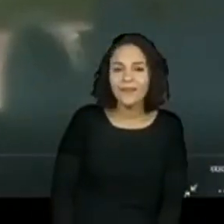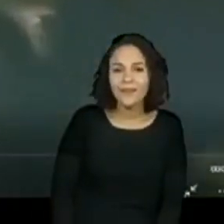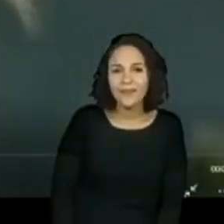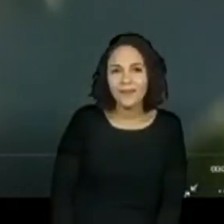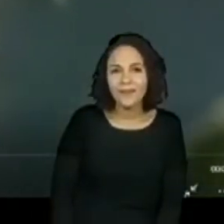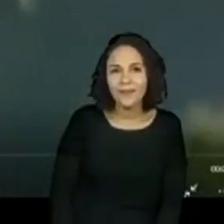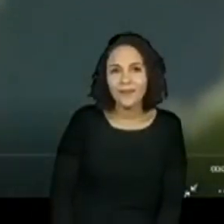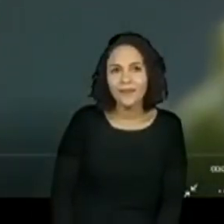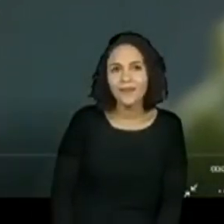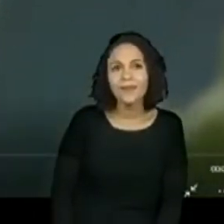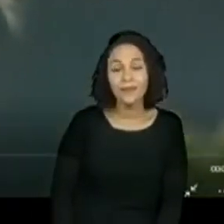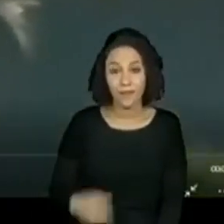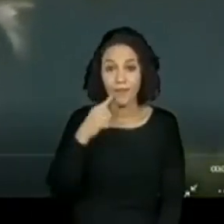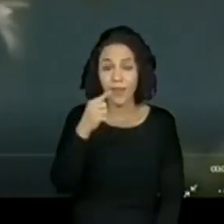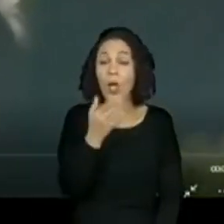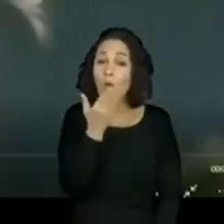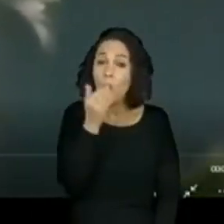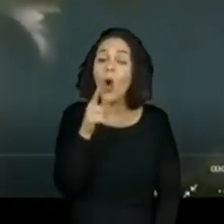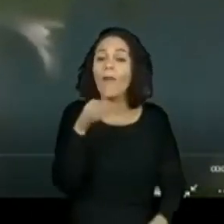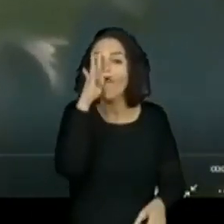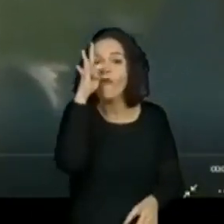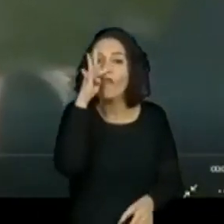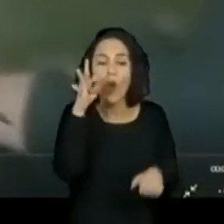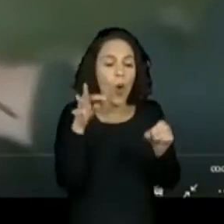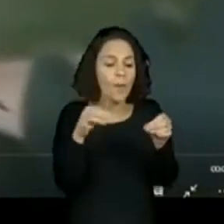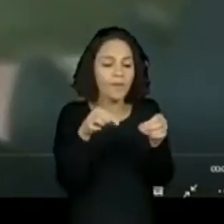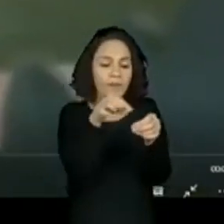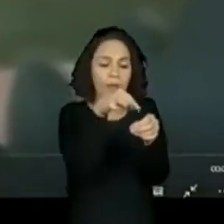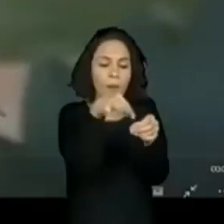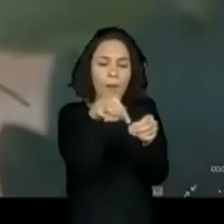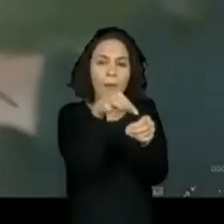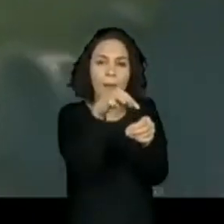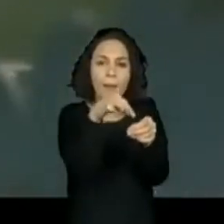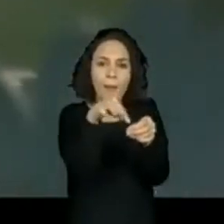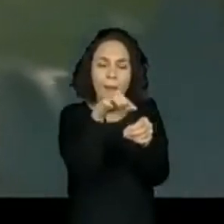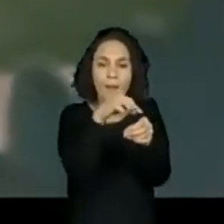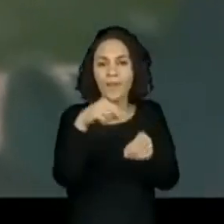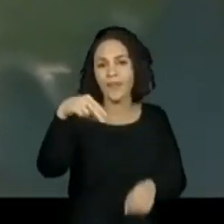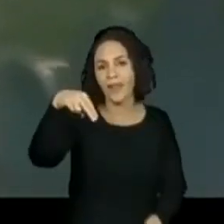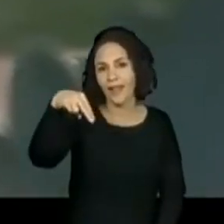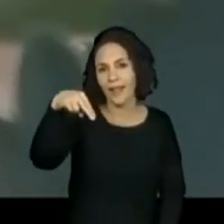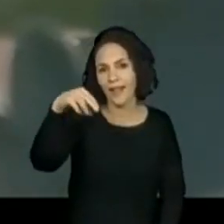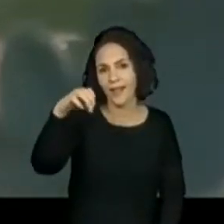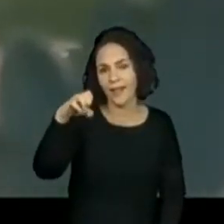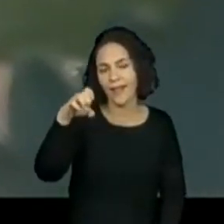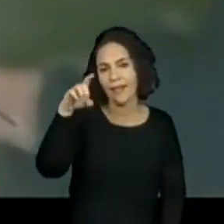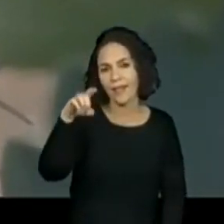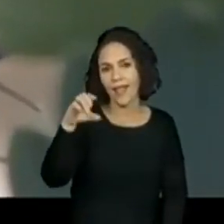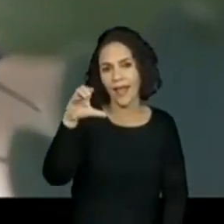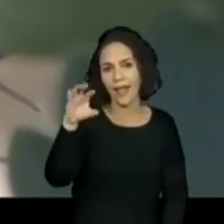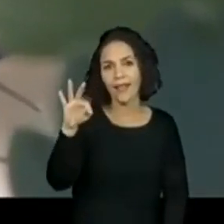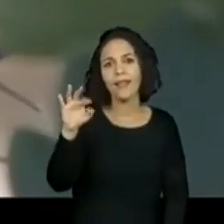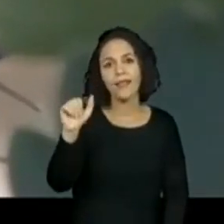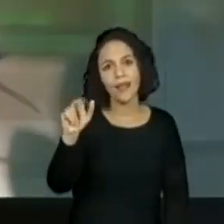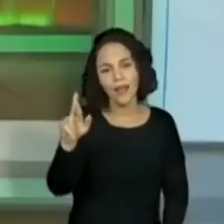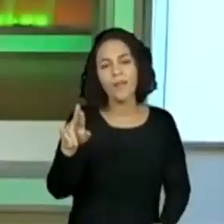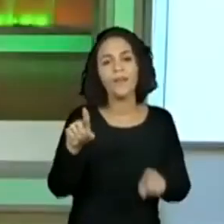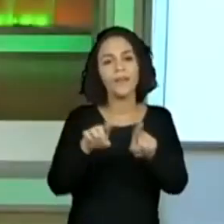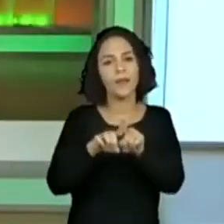As abelhas se alimentam de néctar, também podem se alimentar de pólen, também. E que tipo,